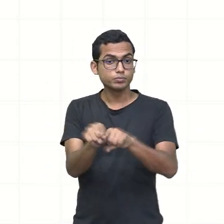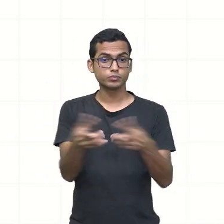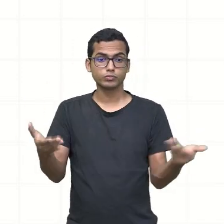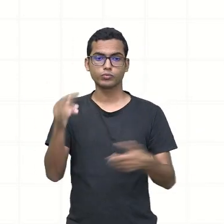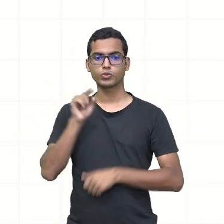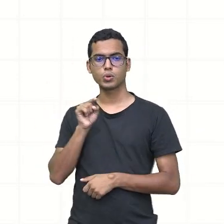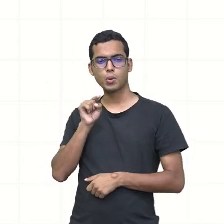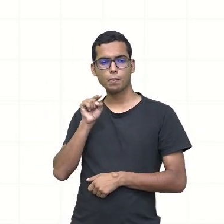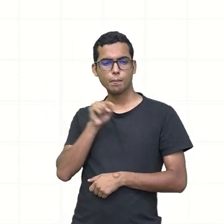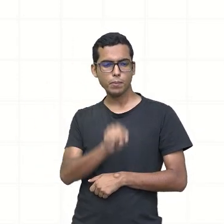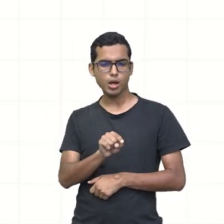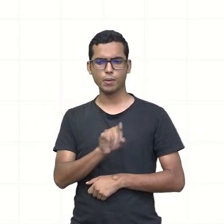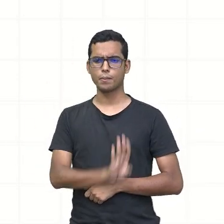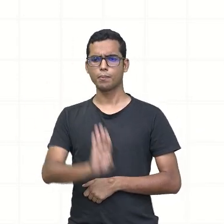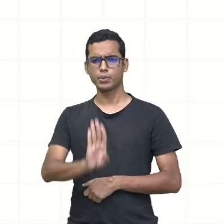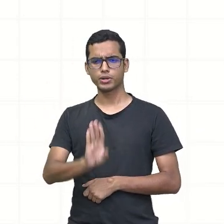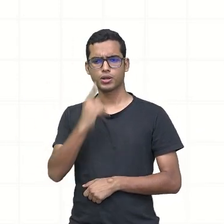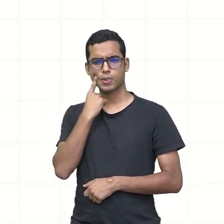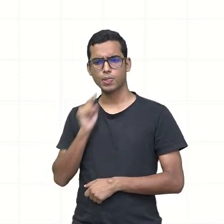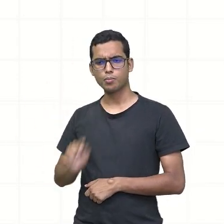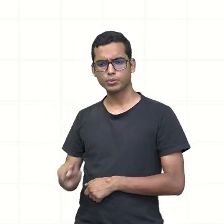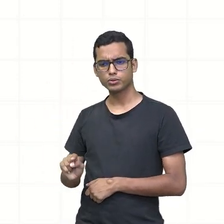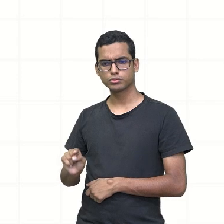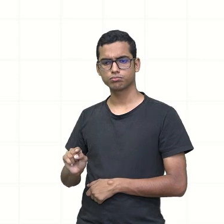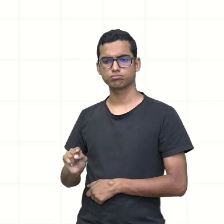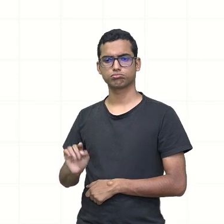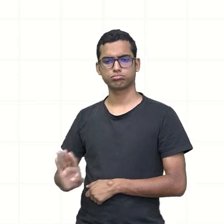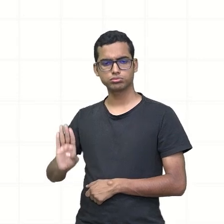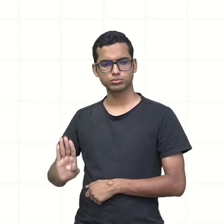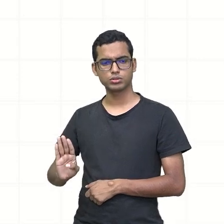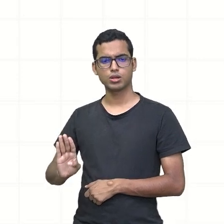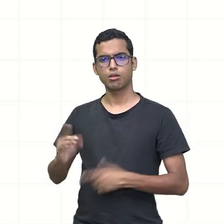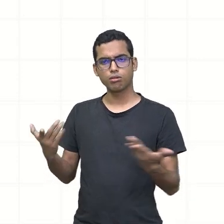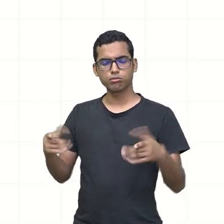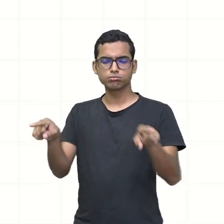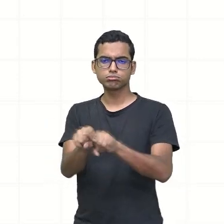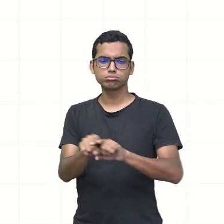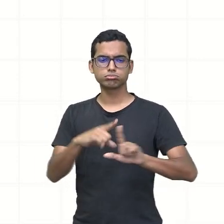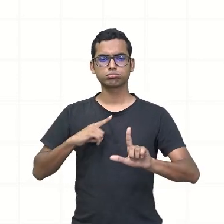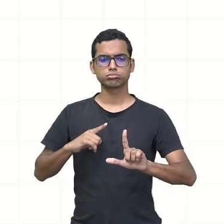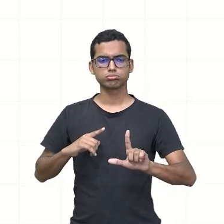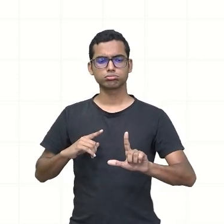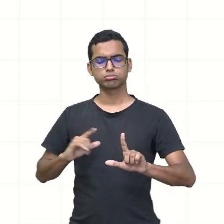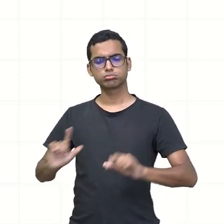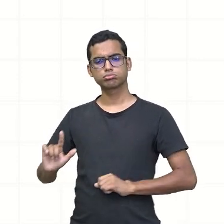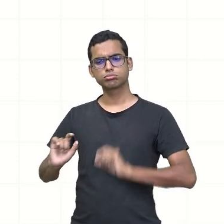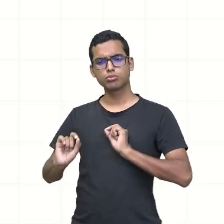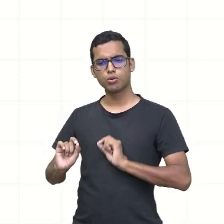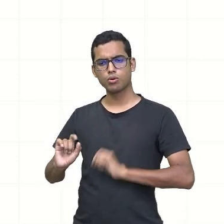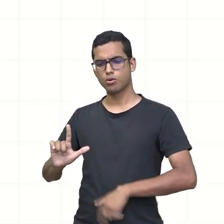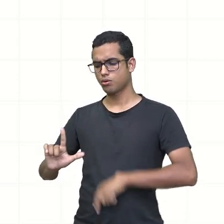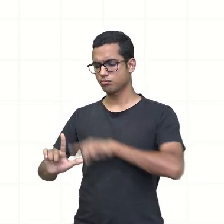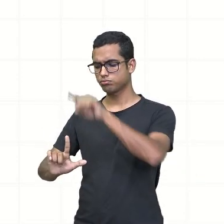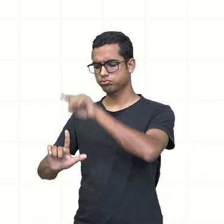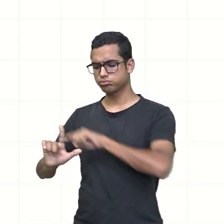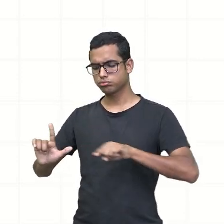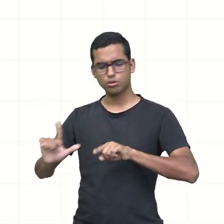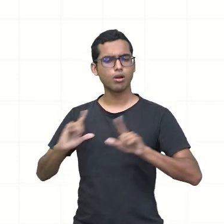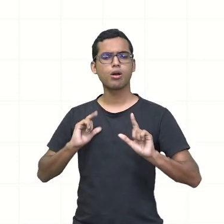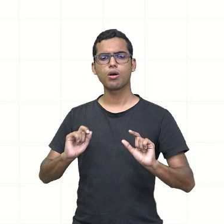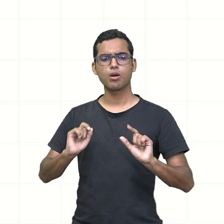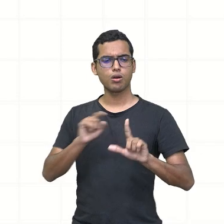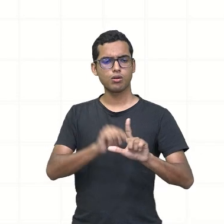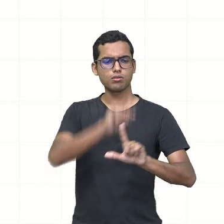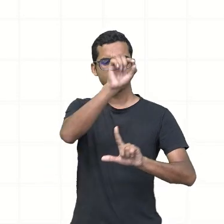o x do ponto B é 1 e o y é 1, então o ponto B ele é o ponto